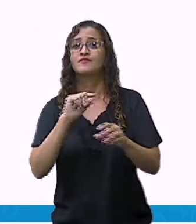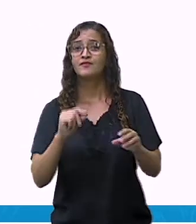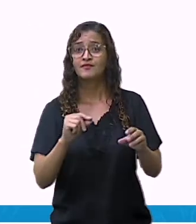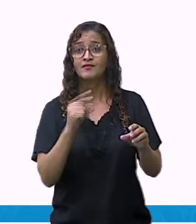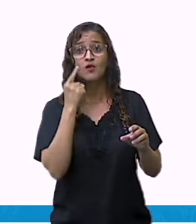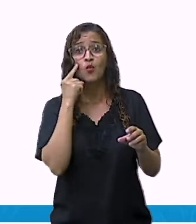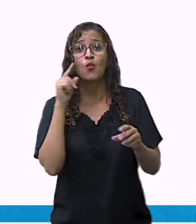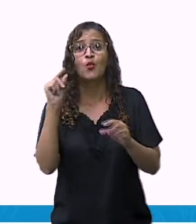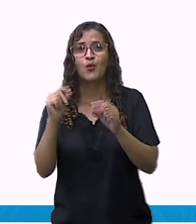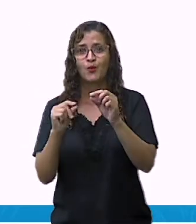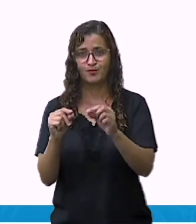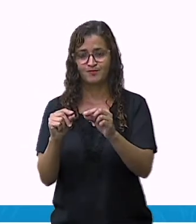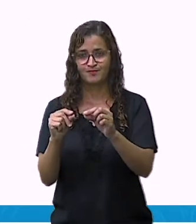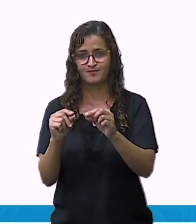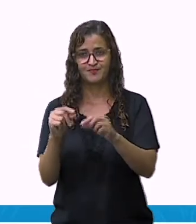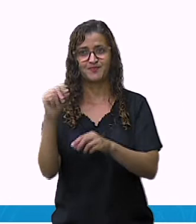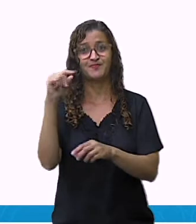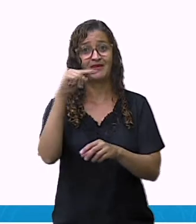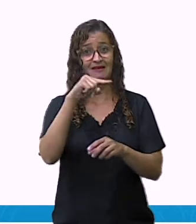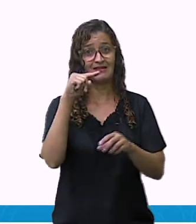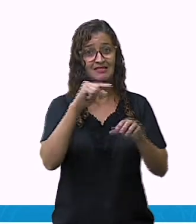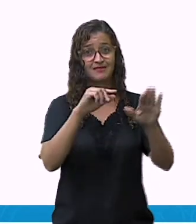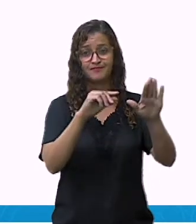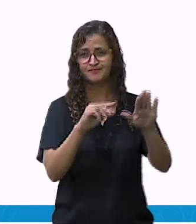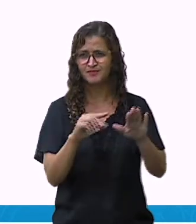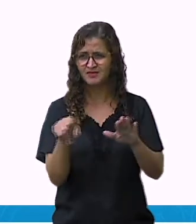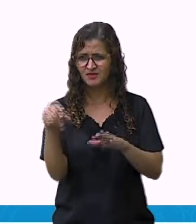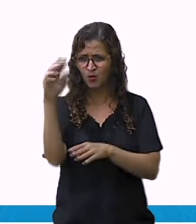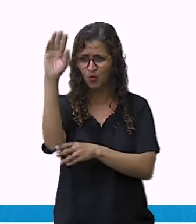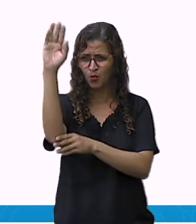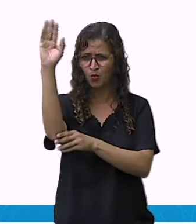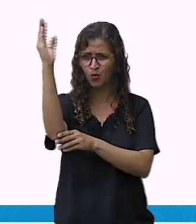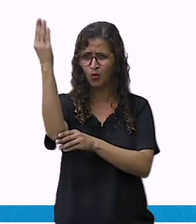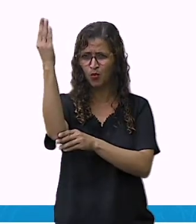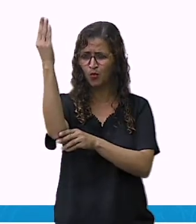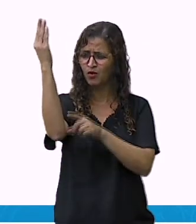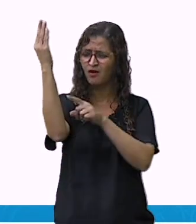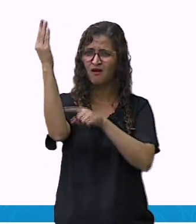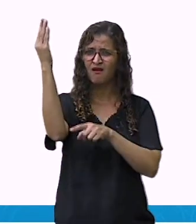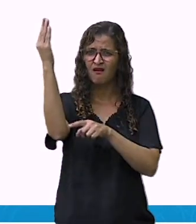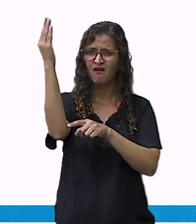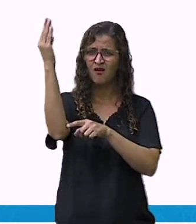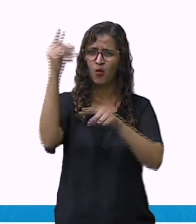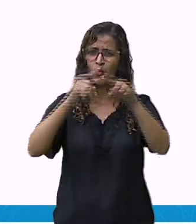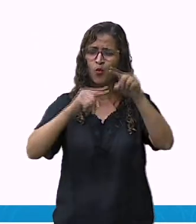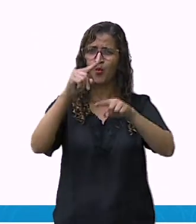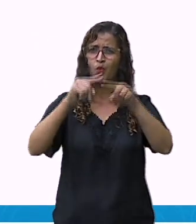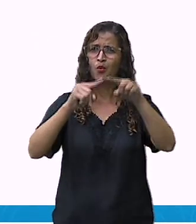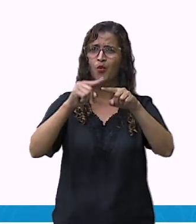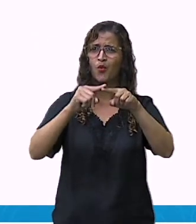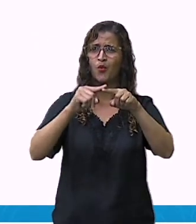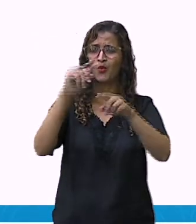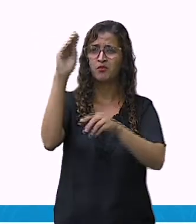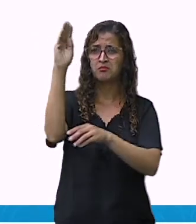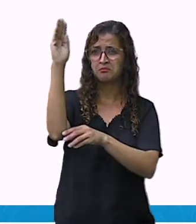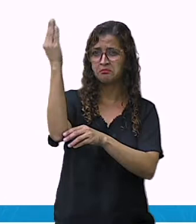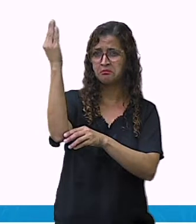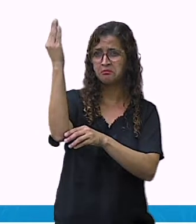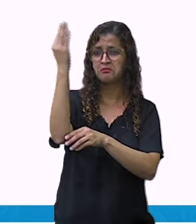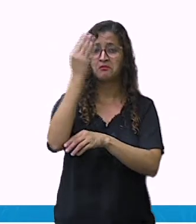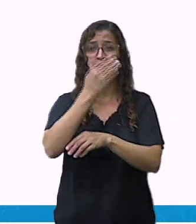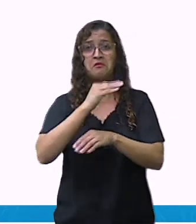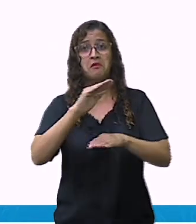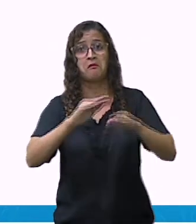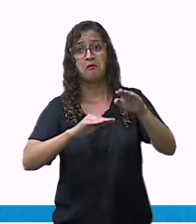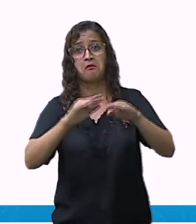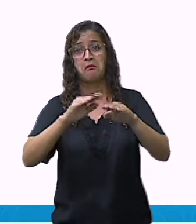Peça de madeira, que nós conhecemos popularmente como pau ou